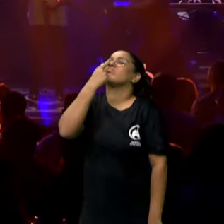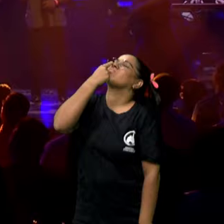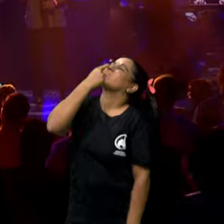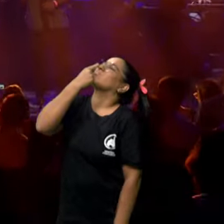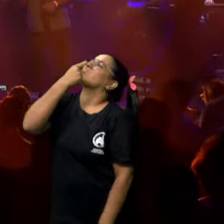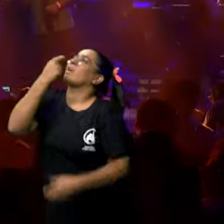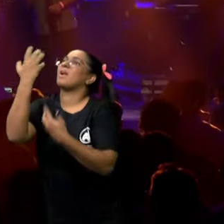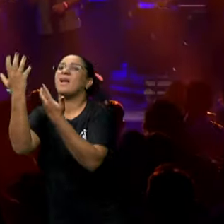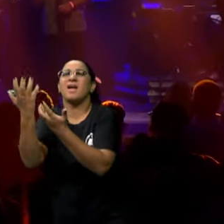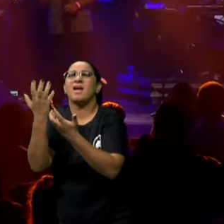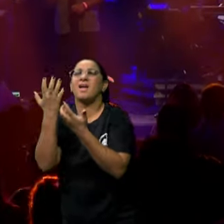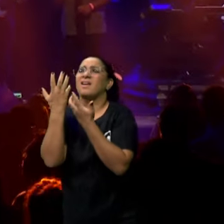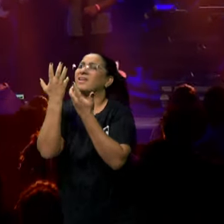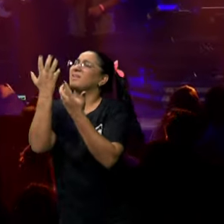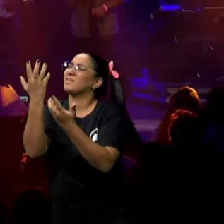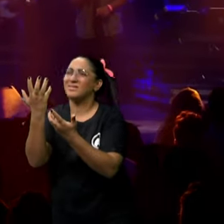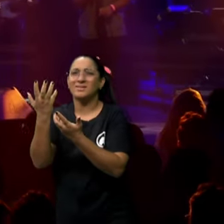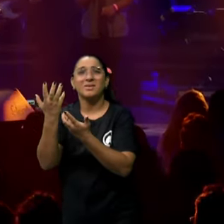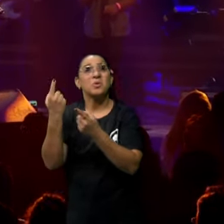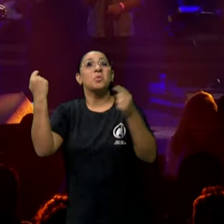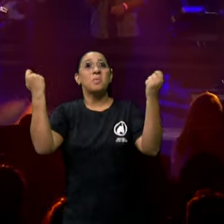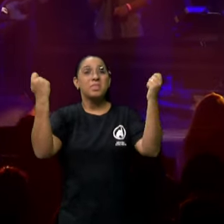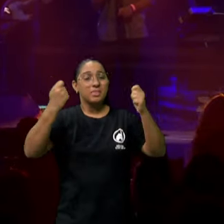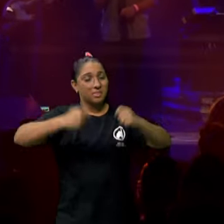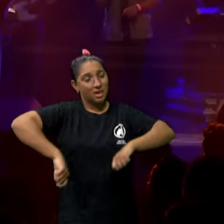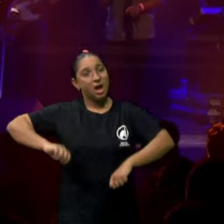contigo eu posso